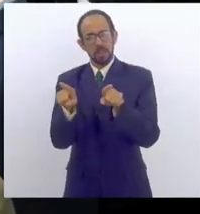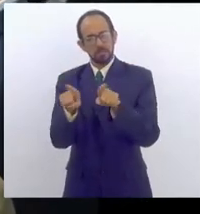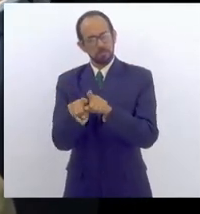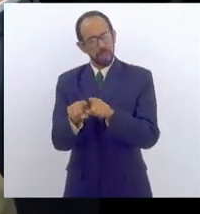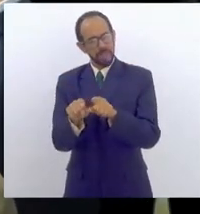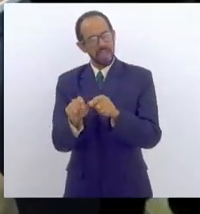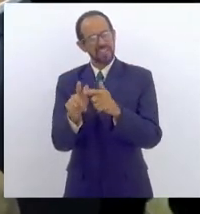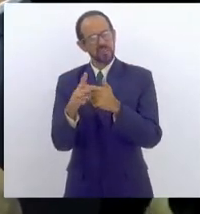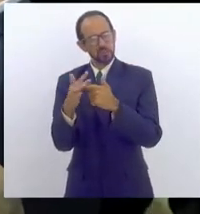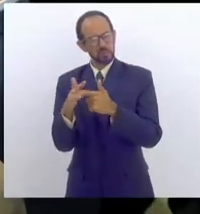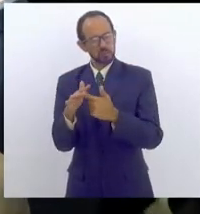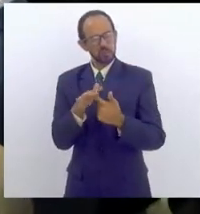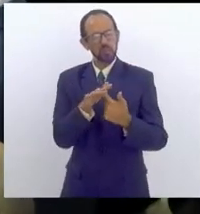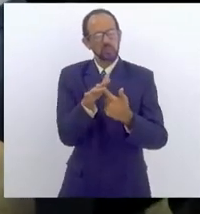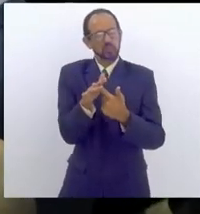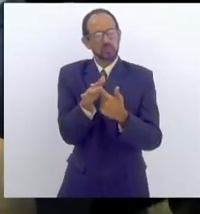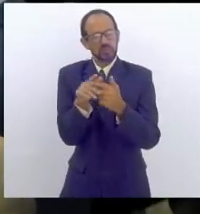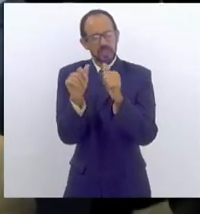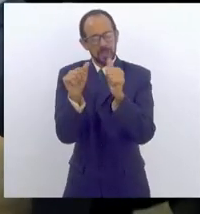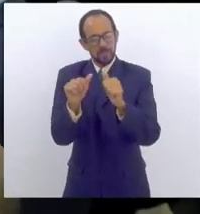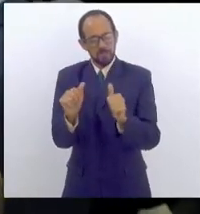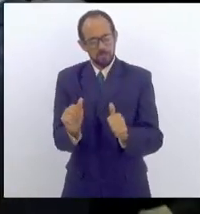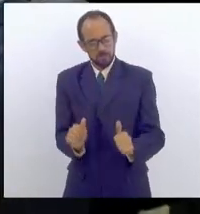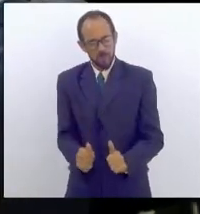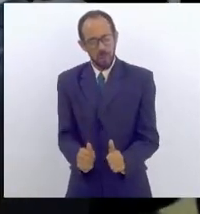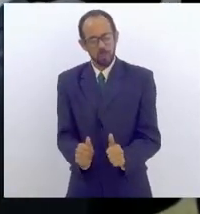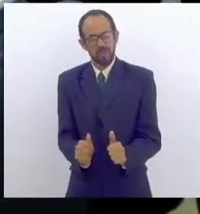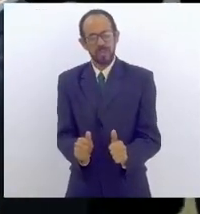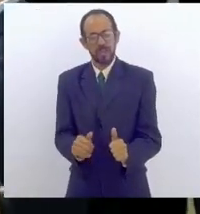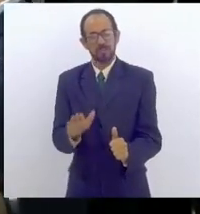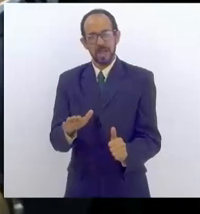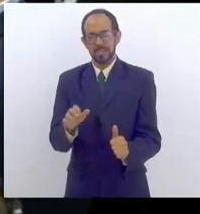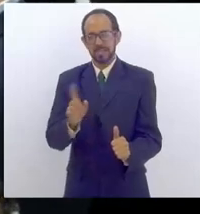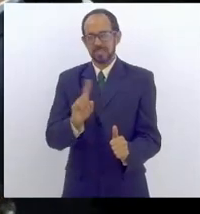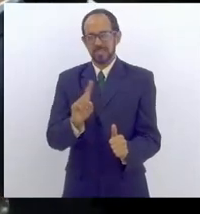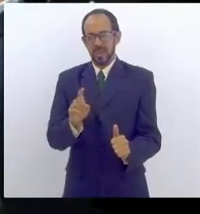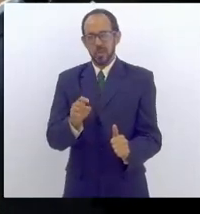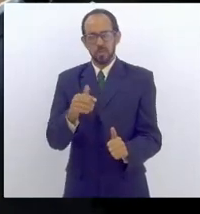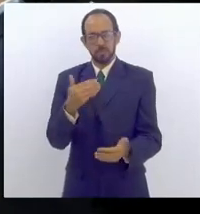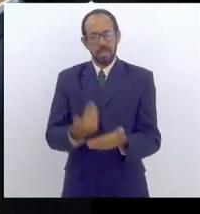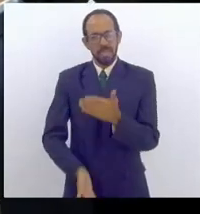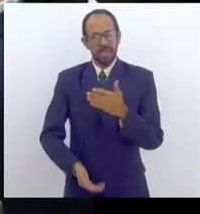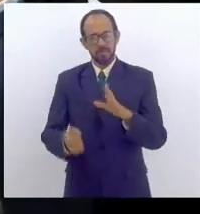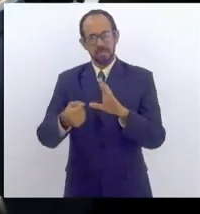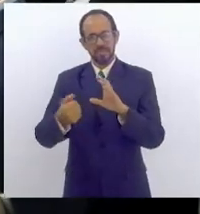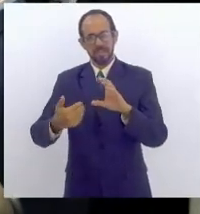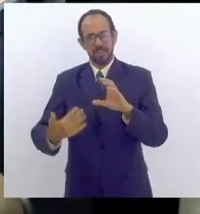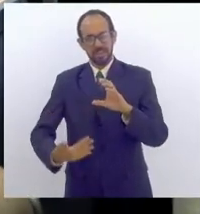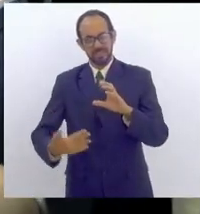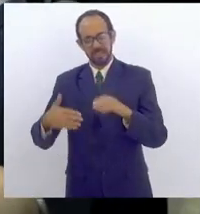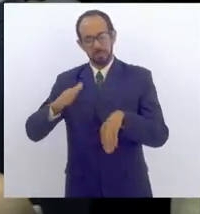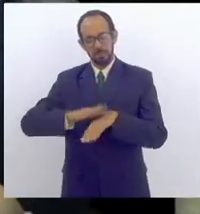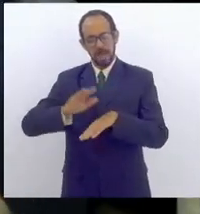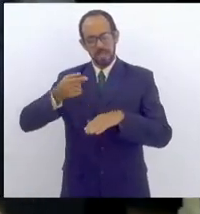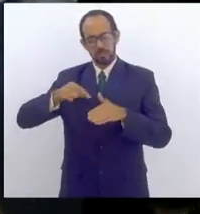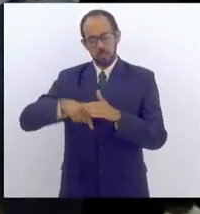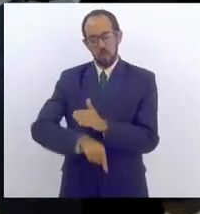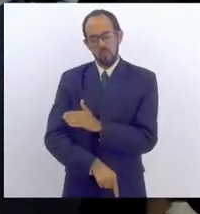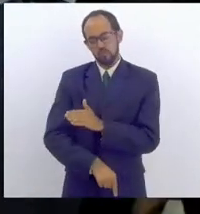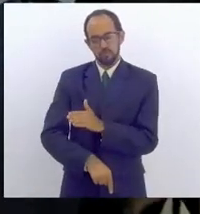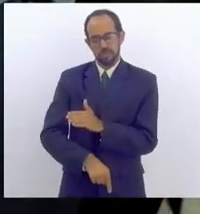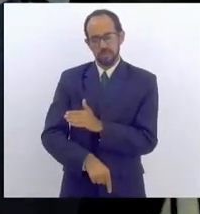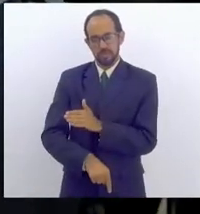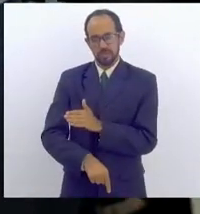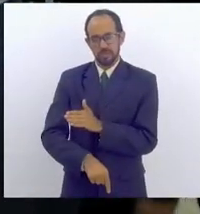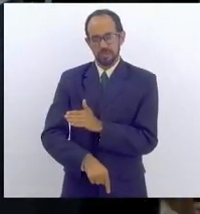molda sem que com isso percamos as nossas características mais intrínsecas.